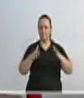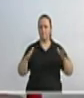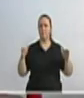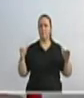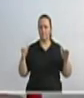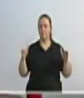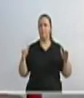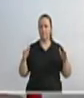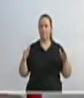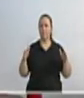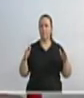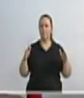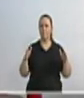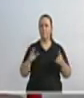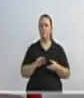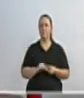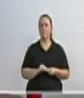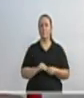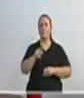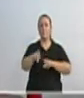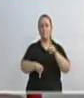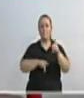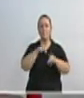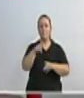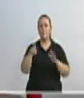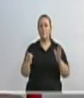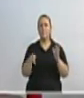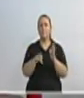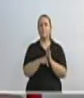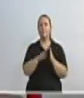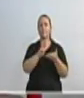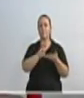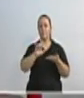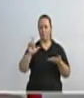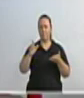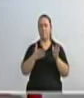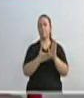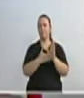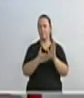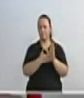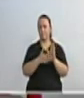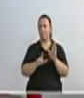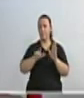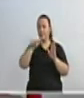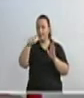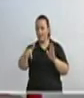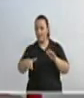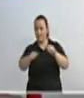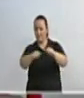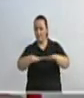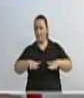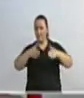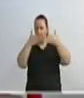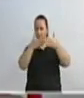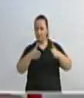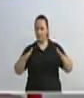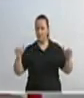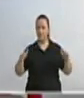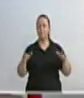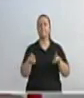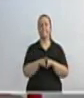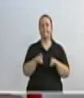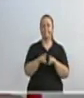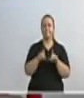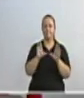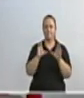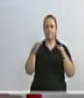para a população de Blumenau essas proposições e, a partir desta audiência pública, levarmos ao Conselho de